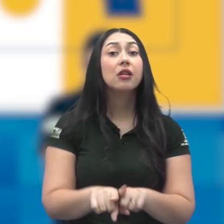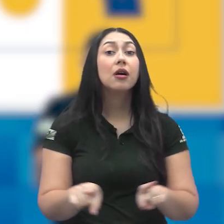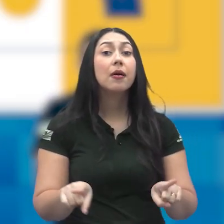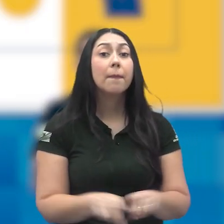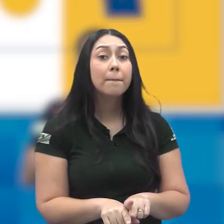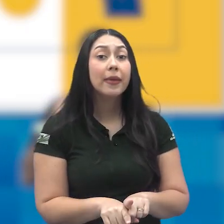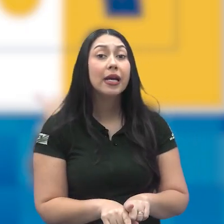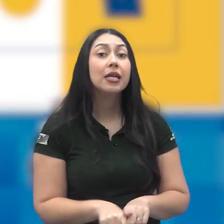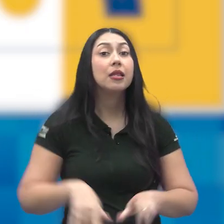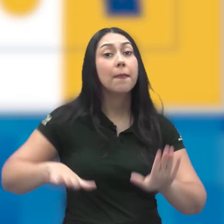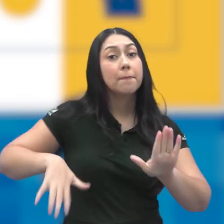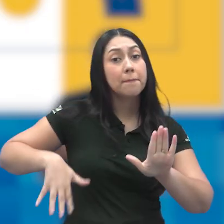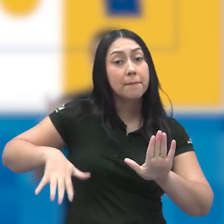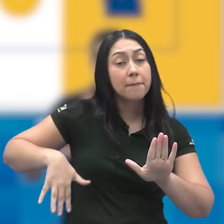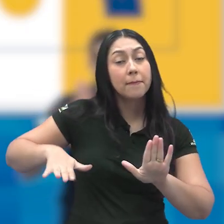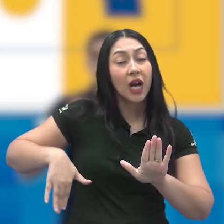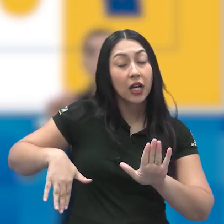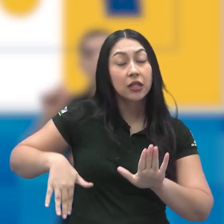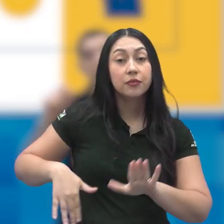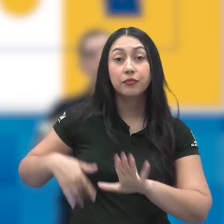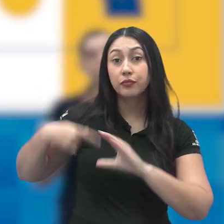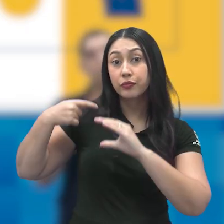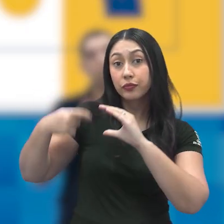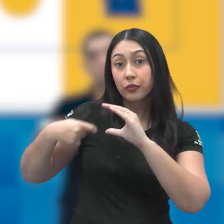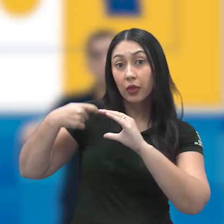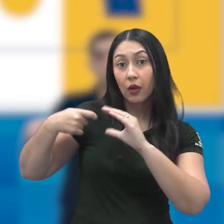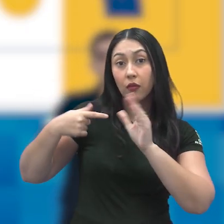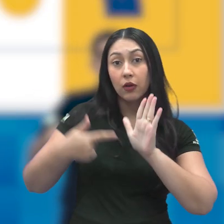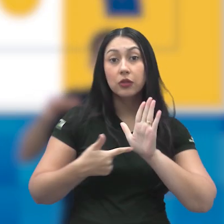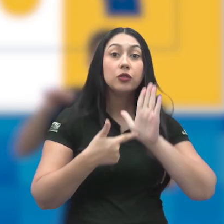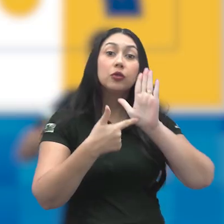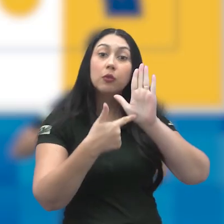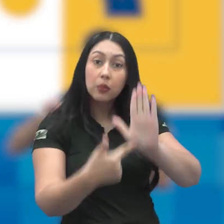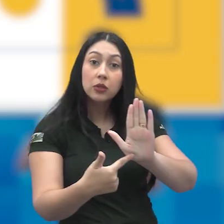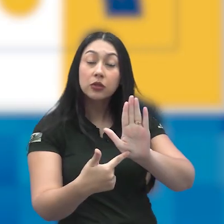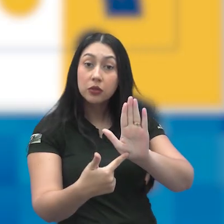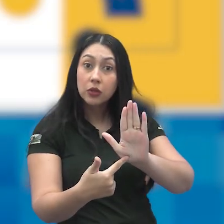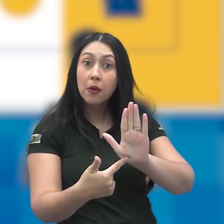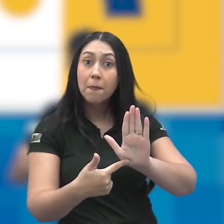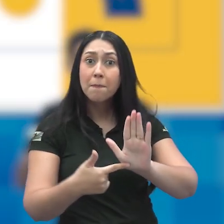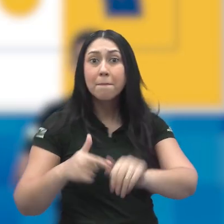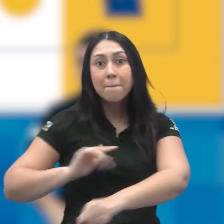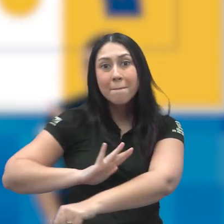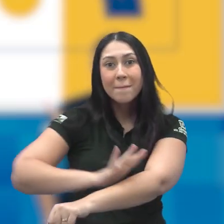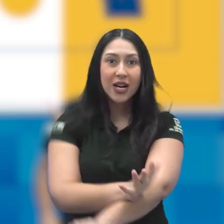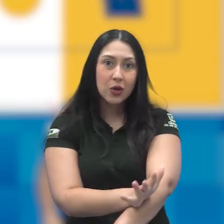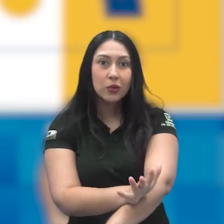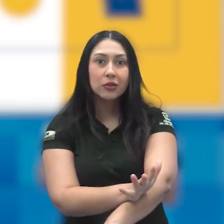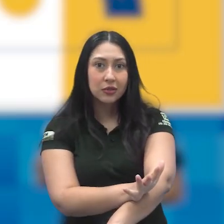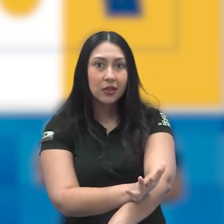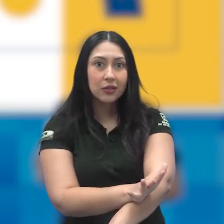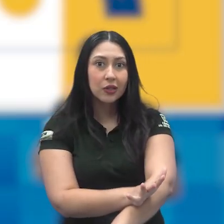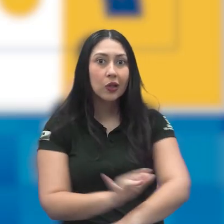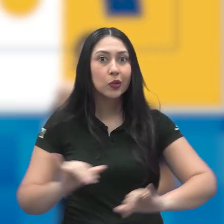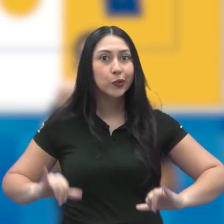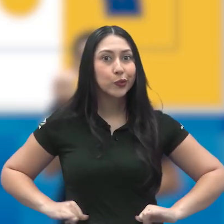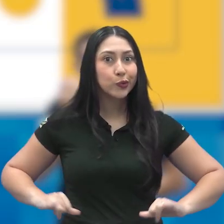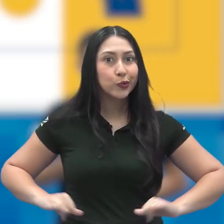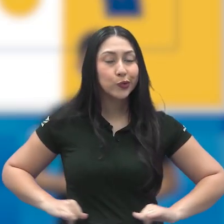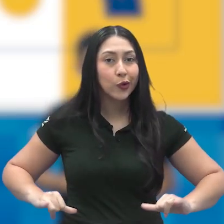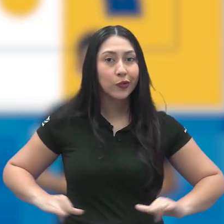Campos como em cidades do litoral norte. Um vídeo exibido em plenário registrou o preconceito